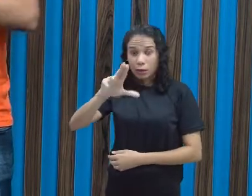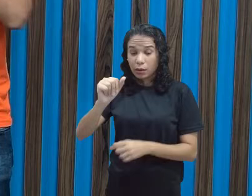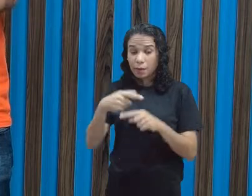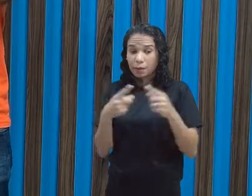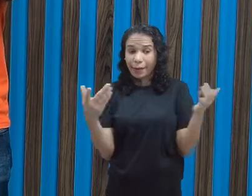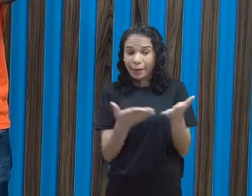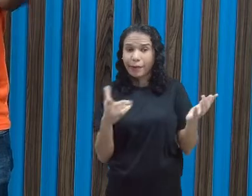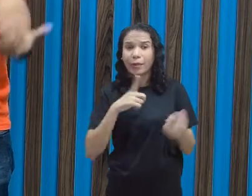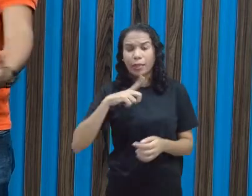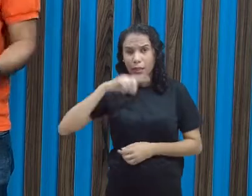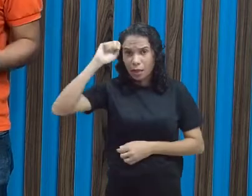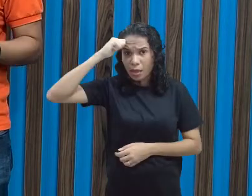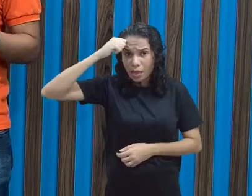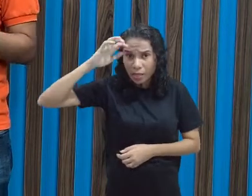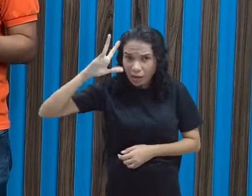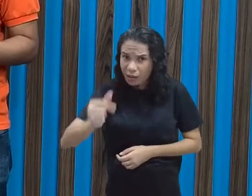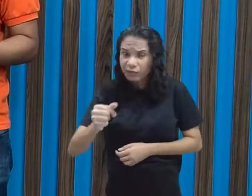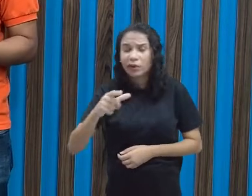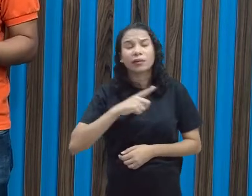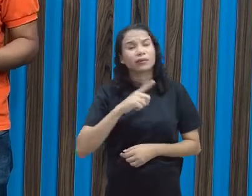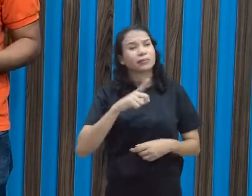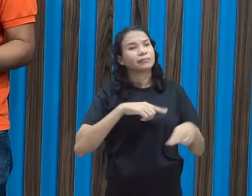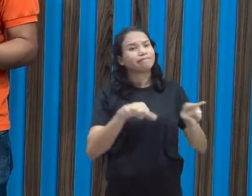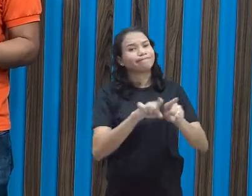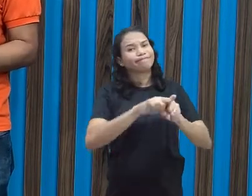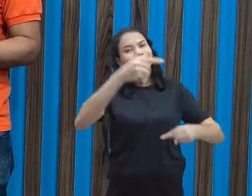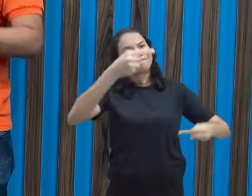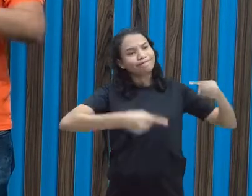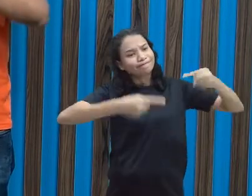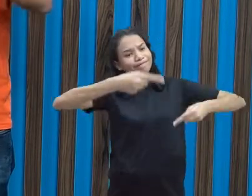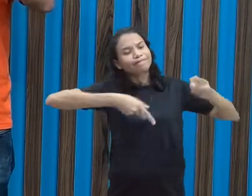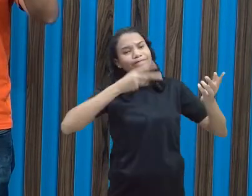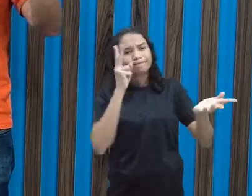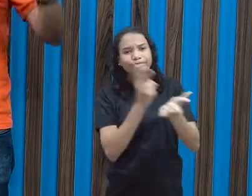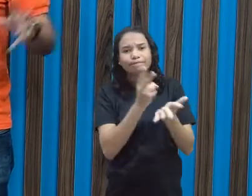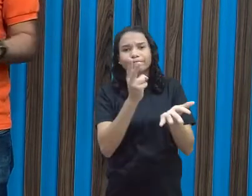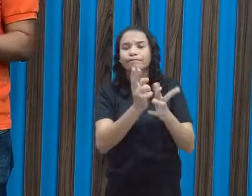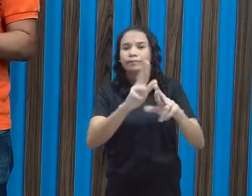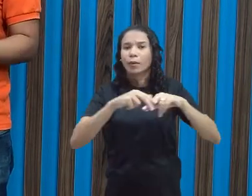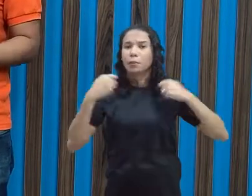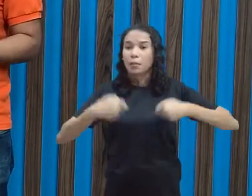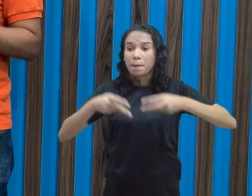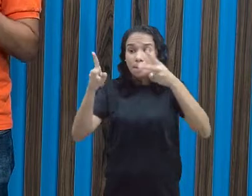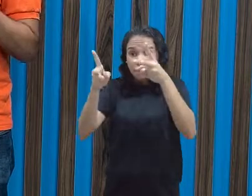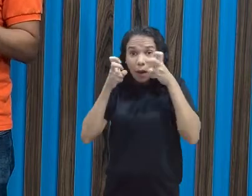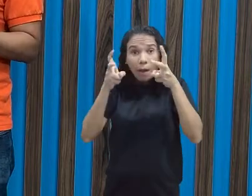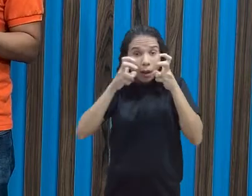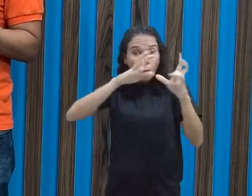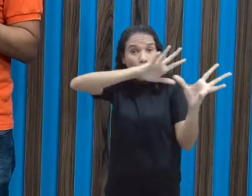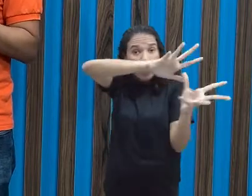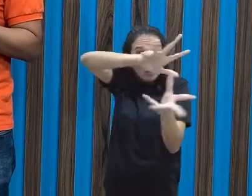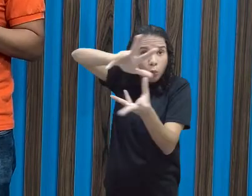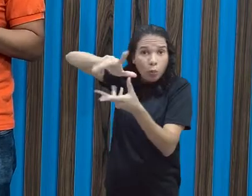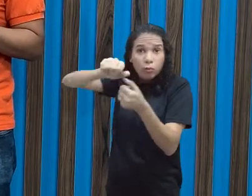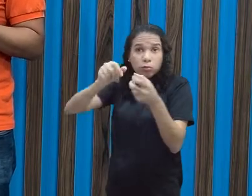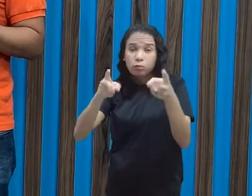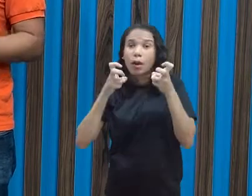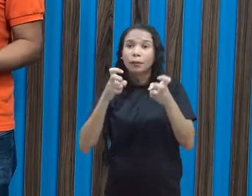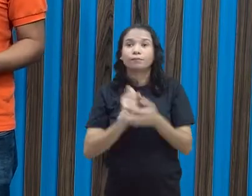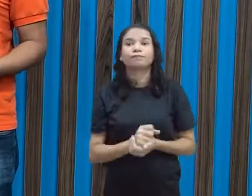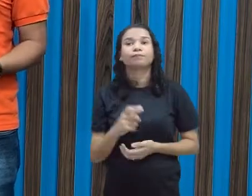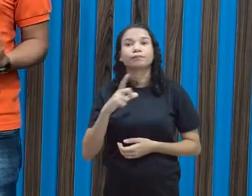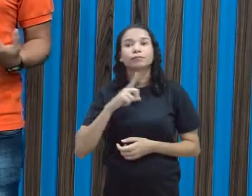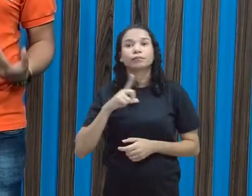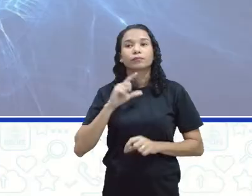agora na África, tem guerras acontecendo na África, tá entendendo? Então, a gente tem que perceber o mundo de uma forma mais ampla. Vamos seguir. E